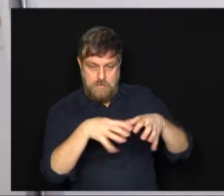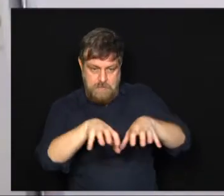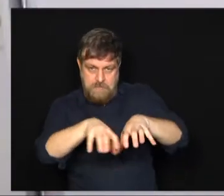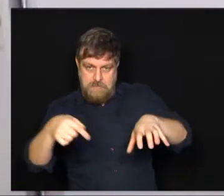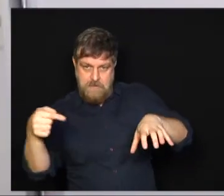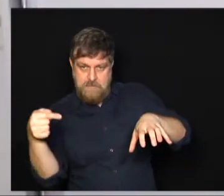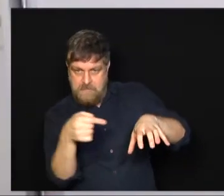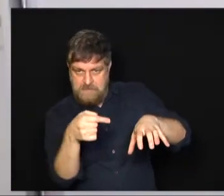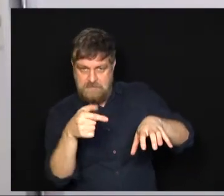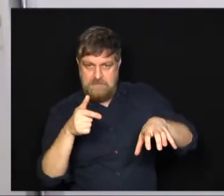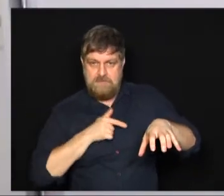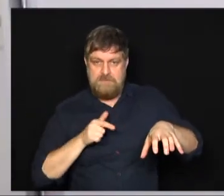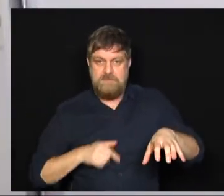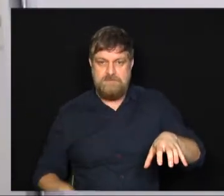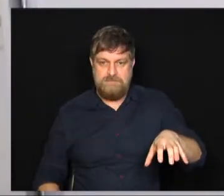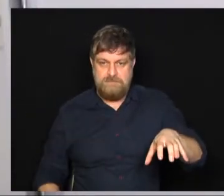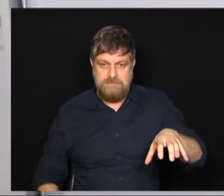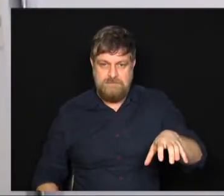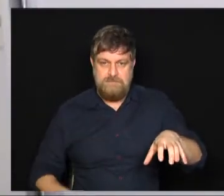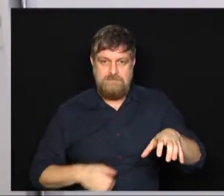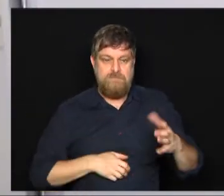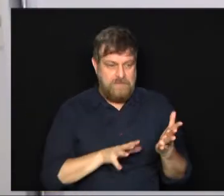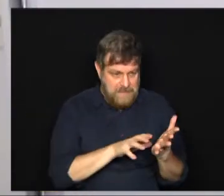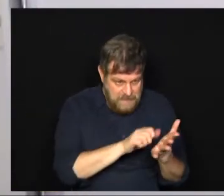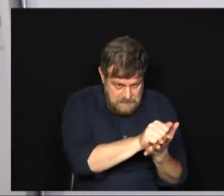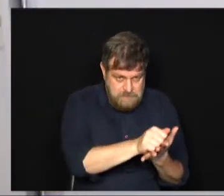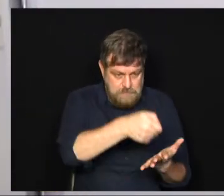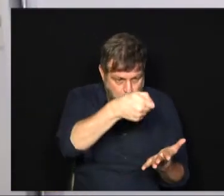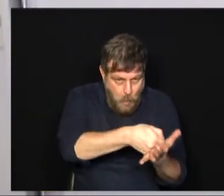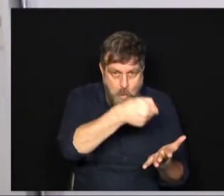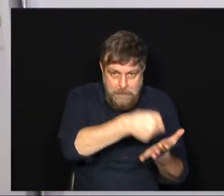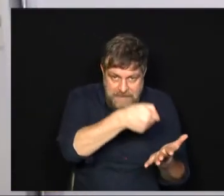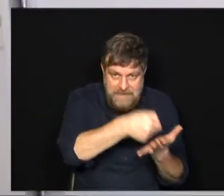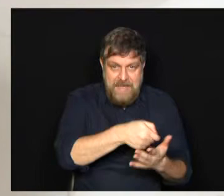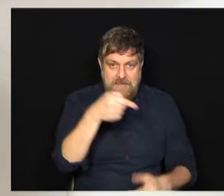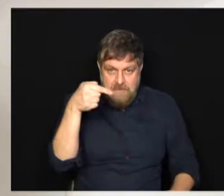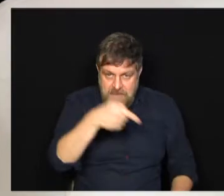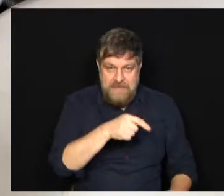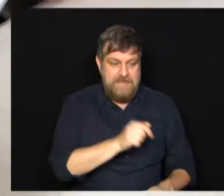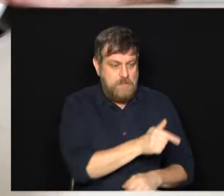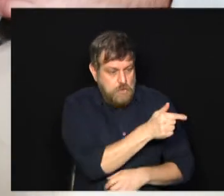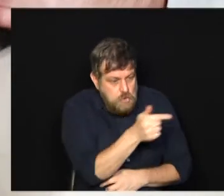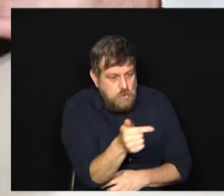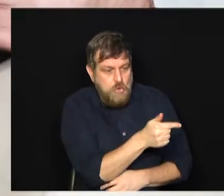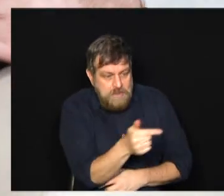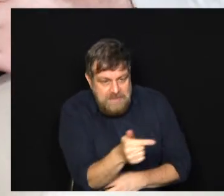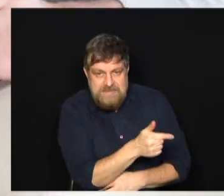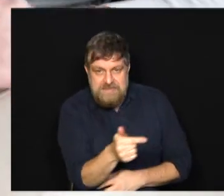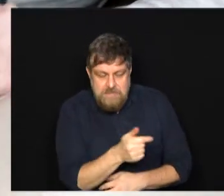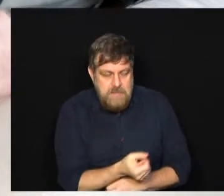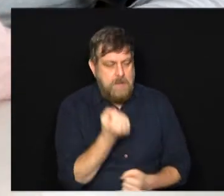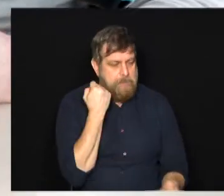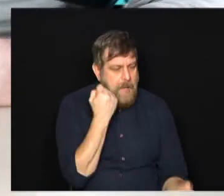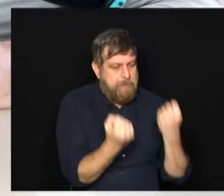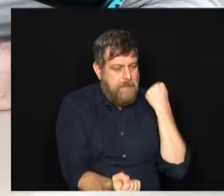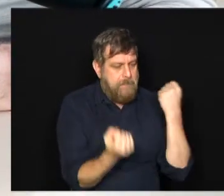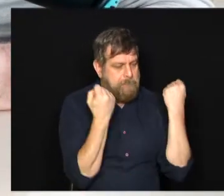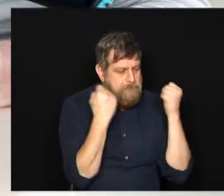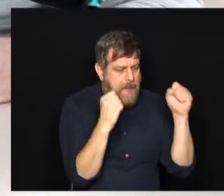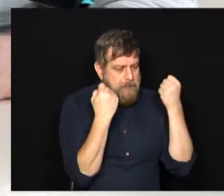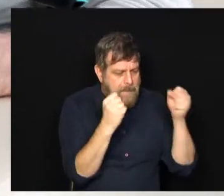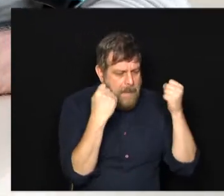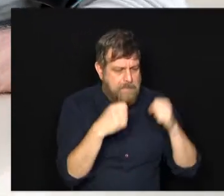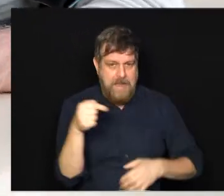metade, eles não apenas orientaram, eles matricularam essas pessoas eram, semanalmente faziam atividades físicas, semanalmente